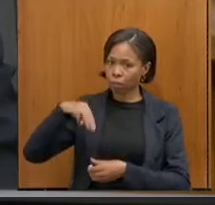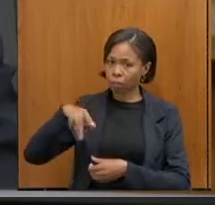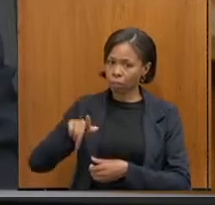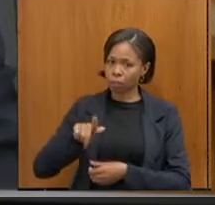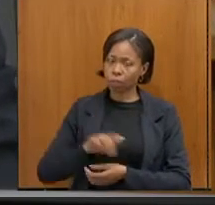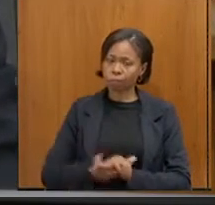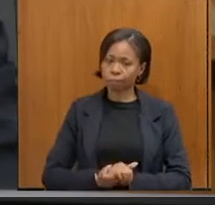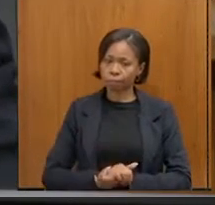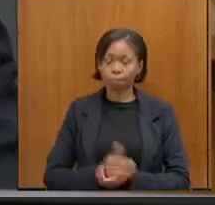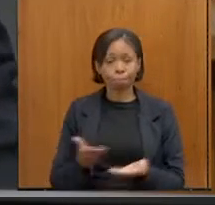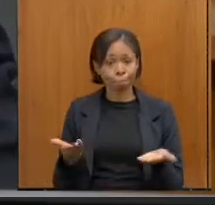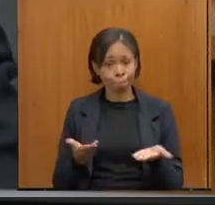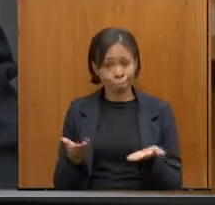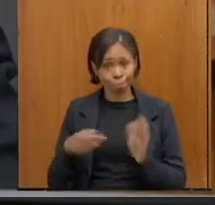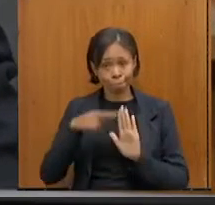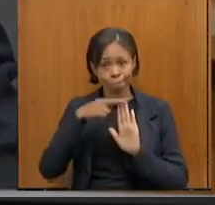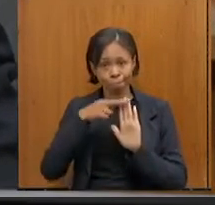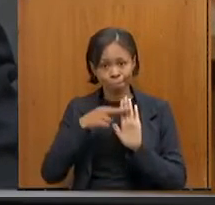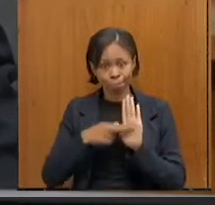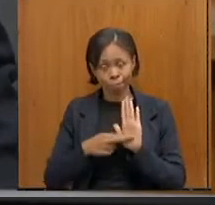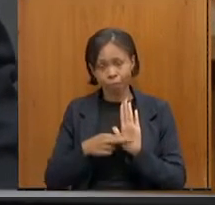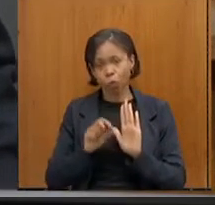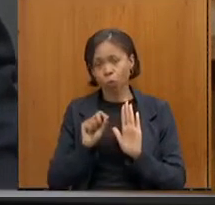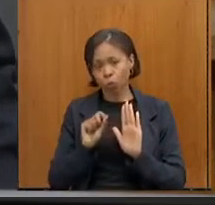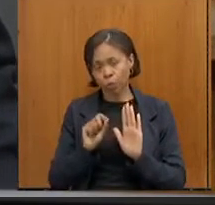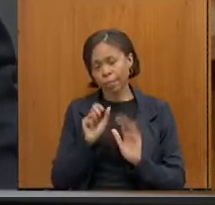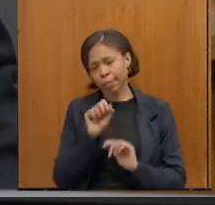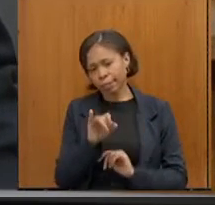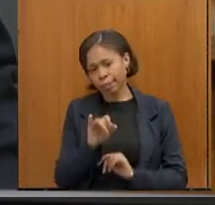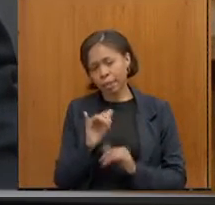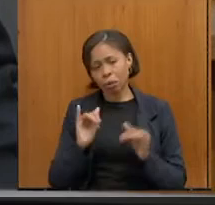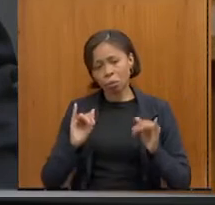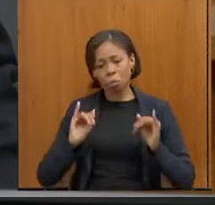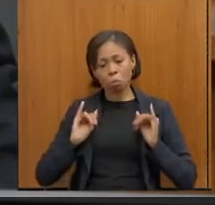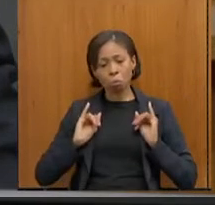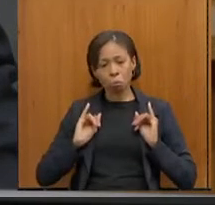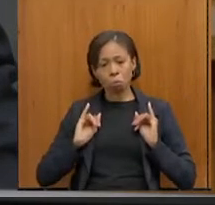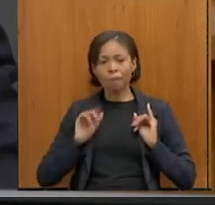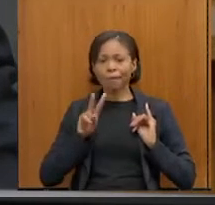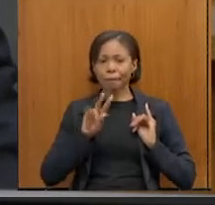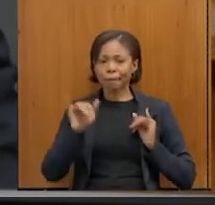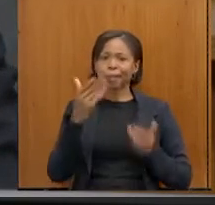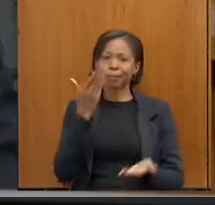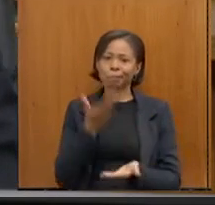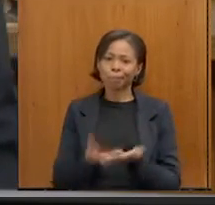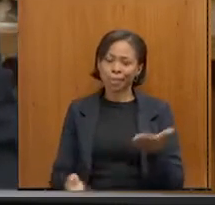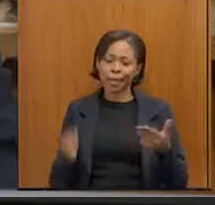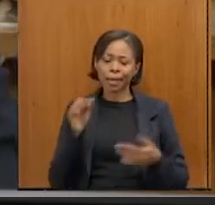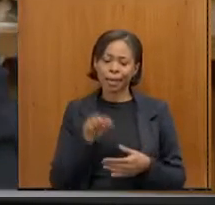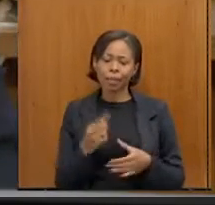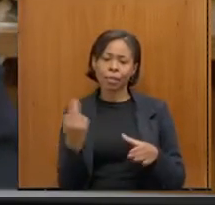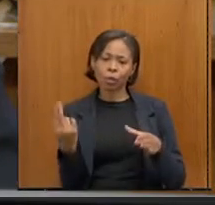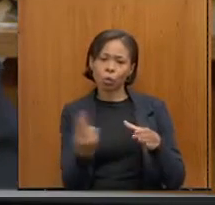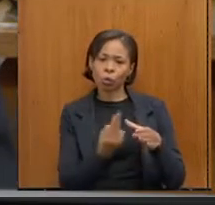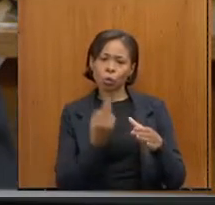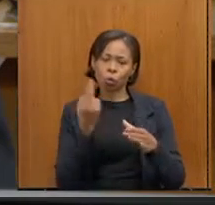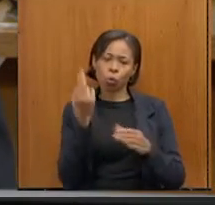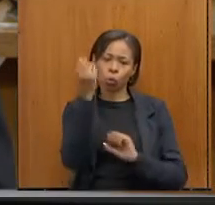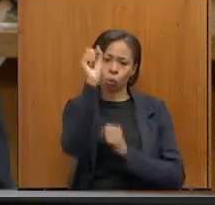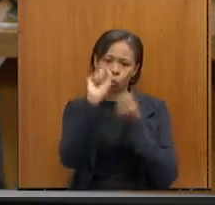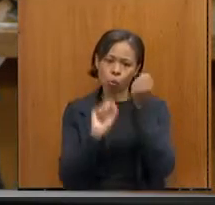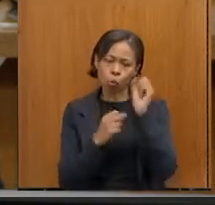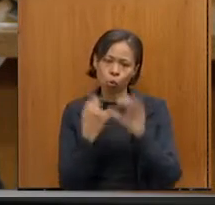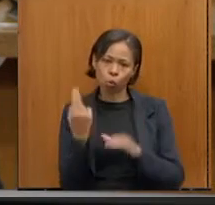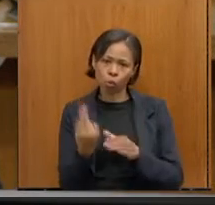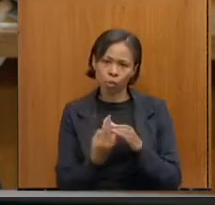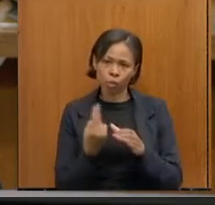é uma regra que se não fizemos nada efetivamente essas feder emos as usinas Então o que existe é